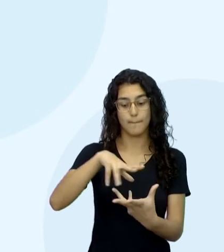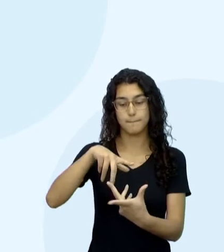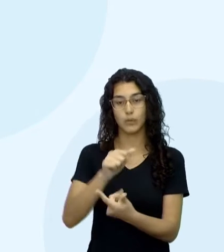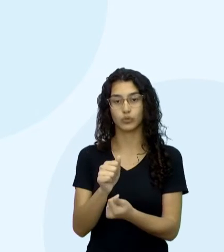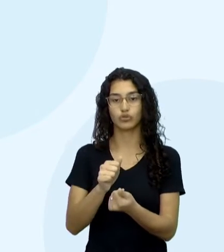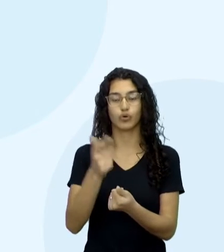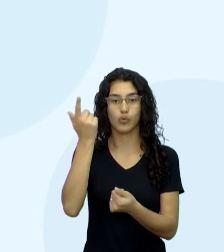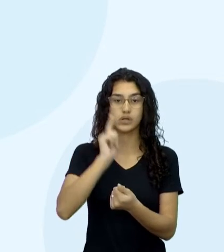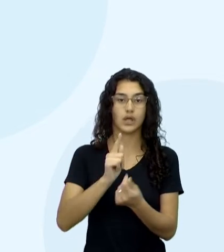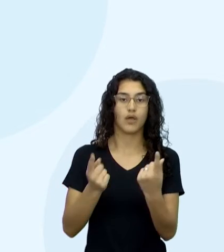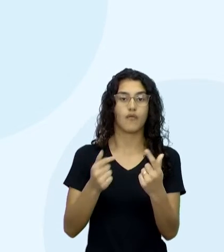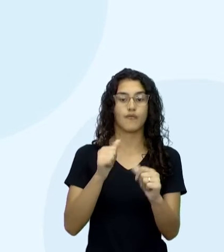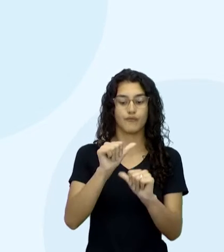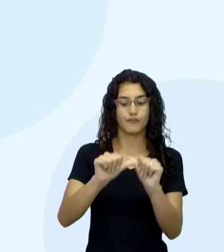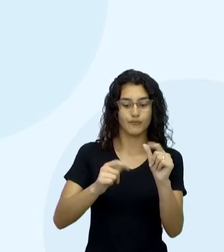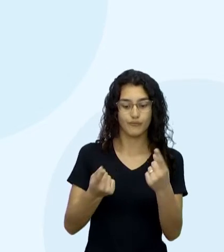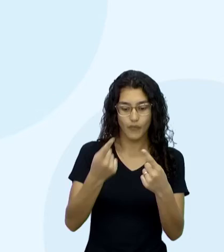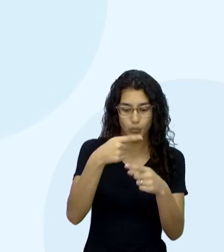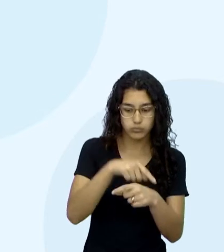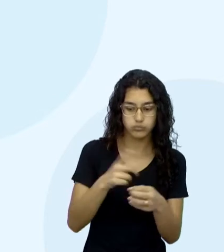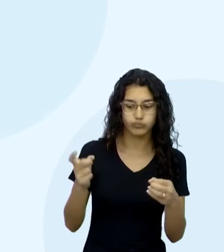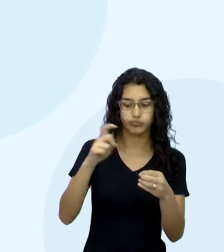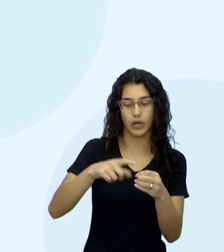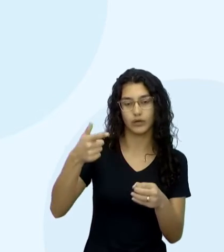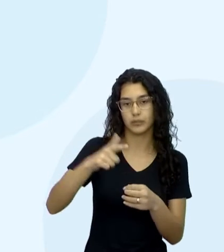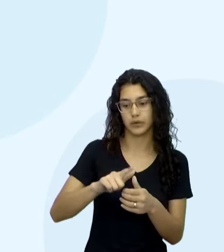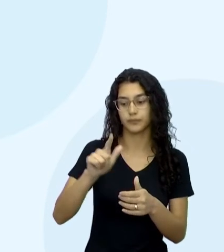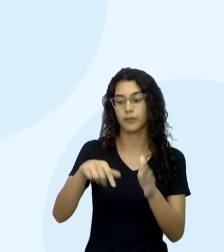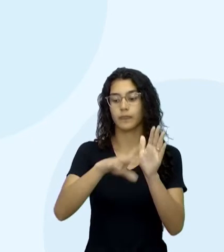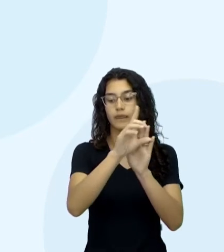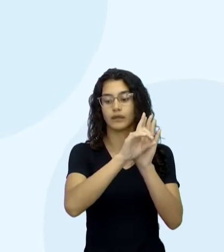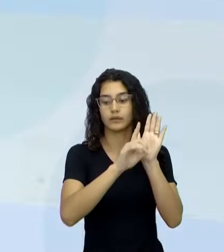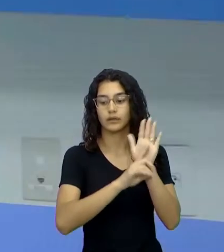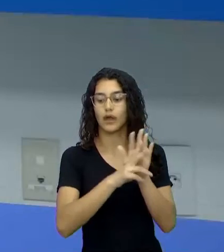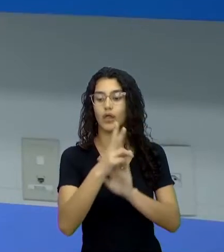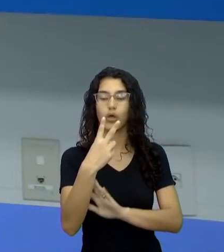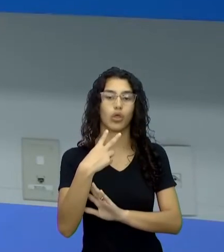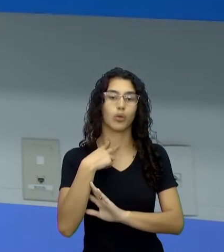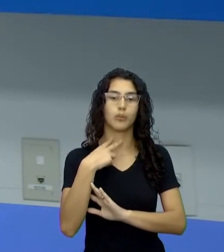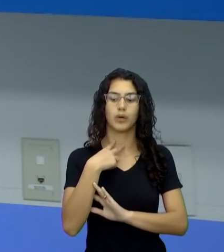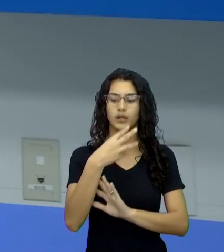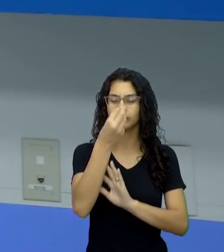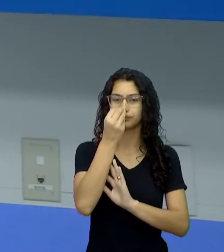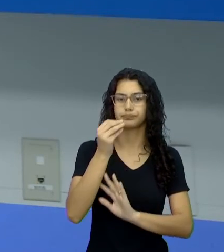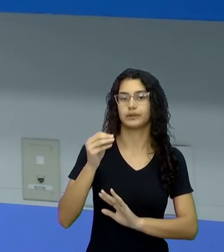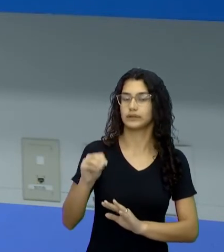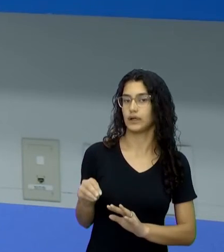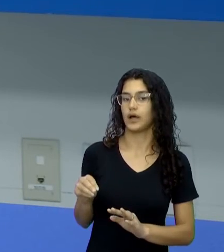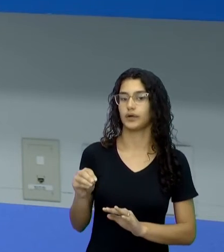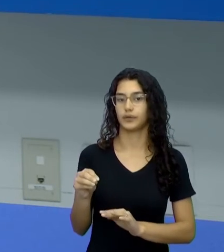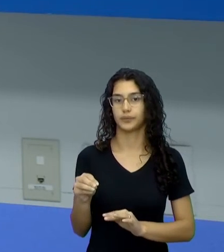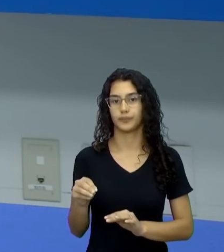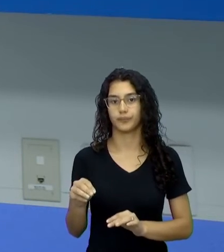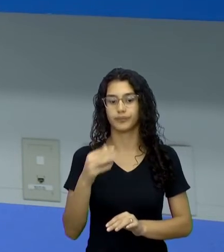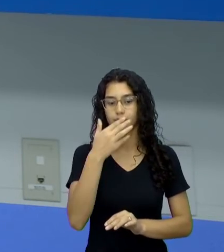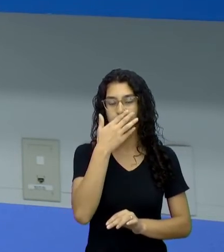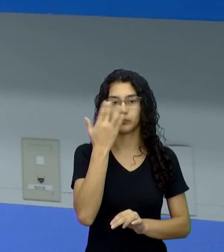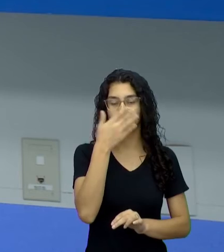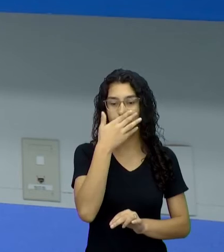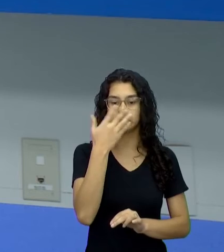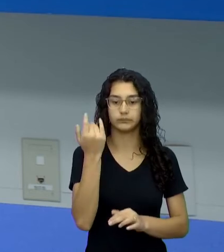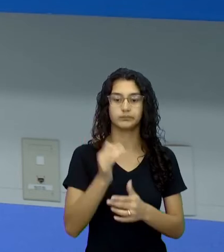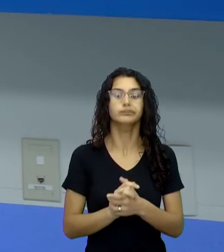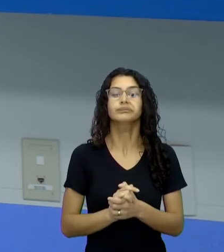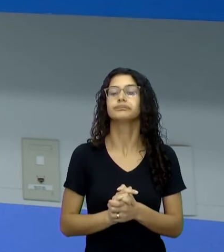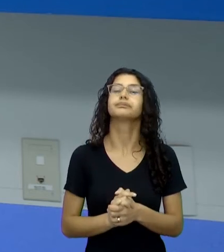se regenerar então esses são Dados que não podem ser ignorados e que ã E